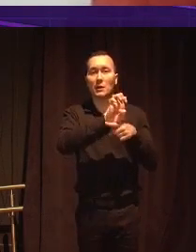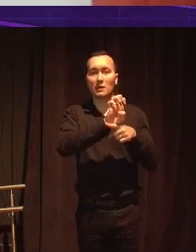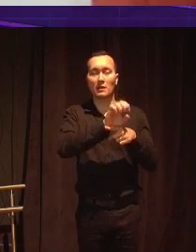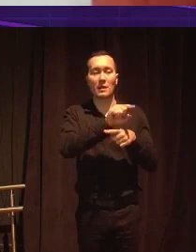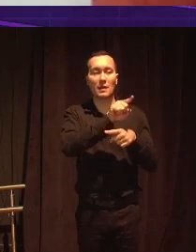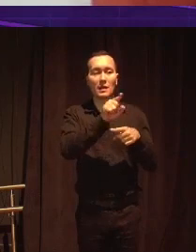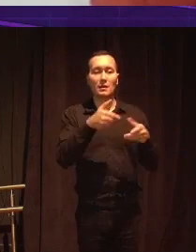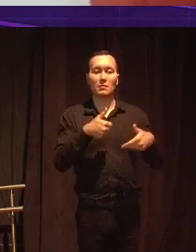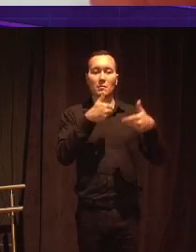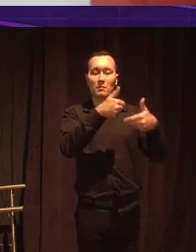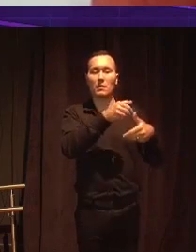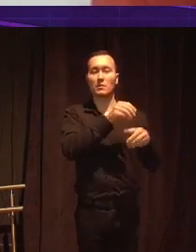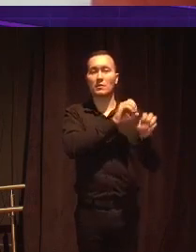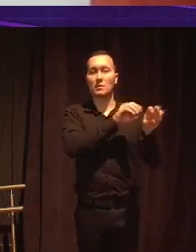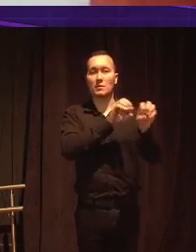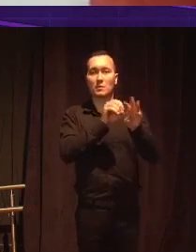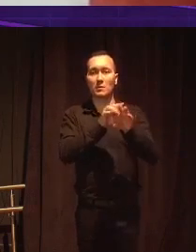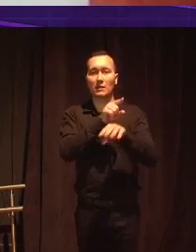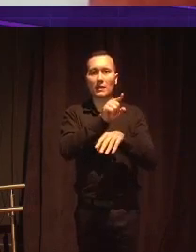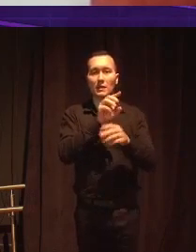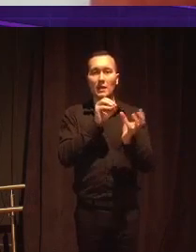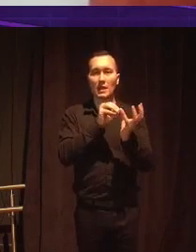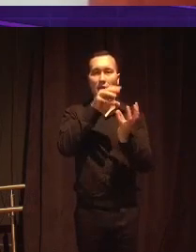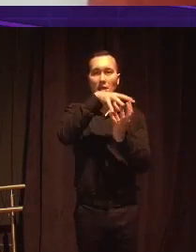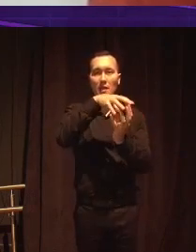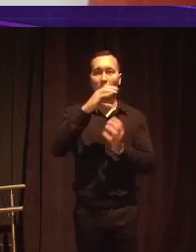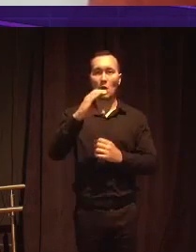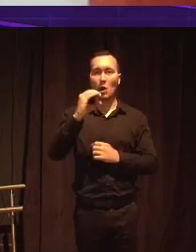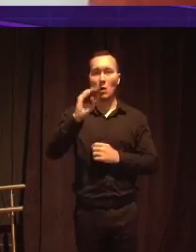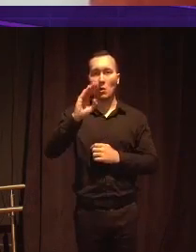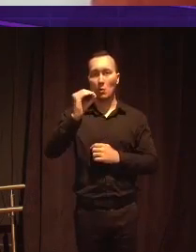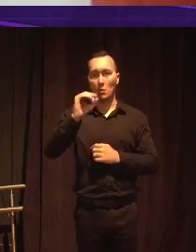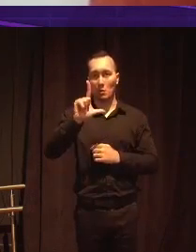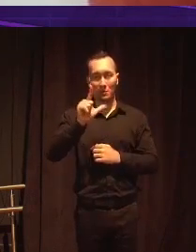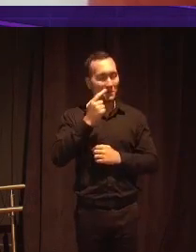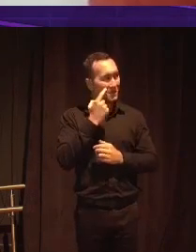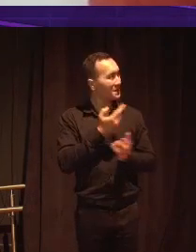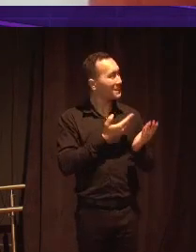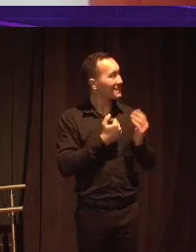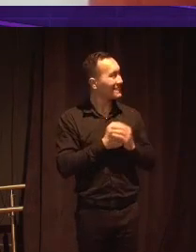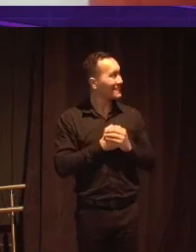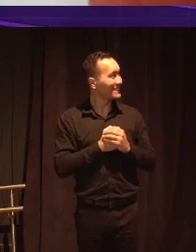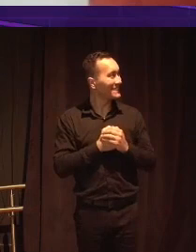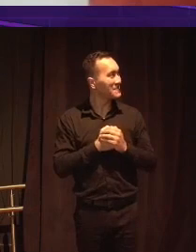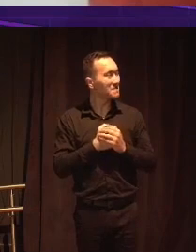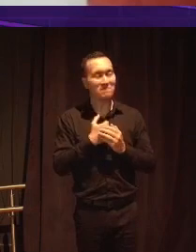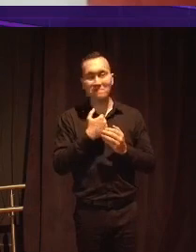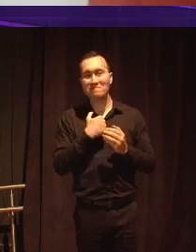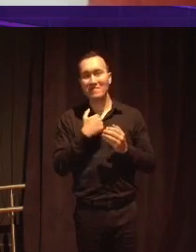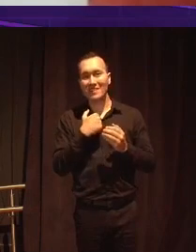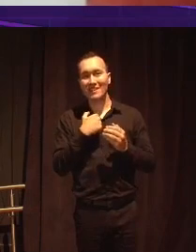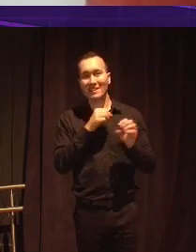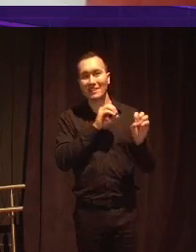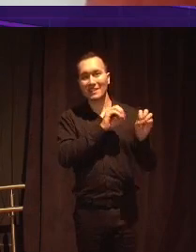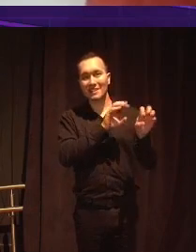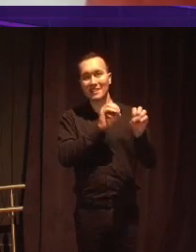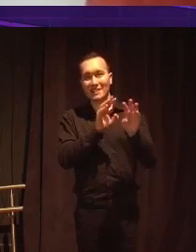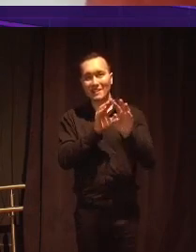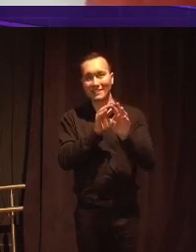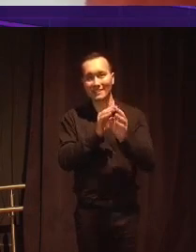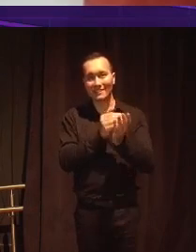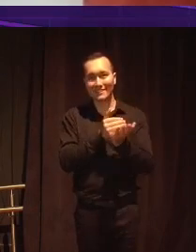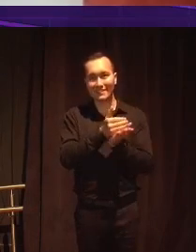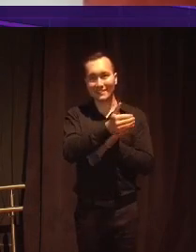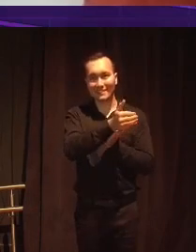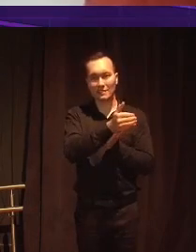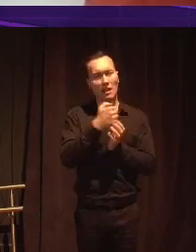uma trilha ali de COBOL, na época, olha eu denunciando a idade, e, e na época